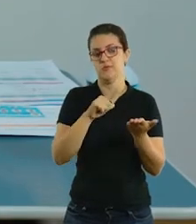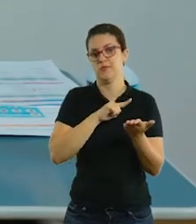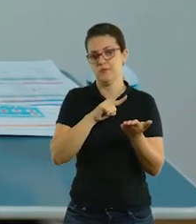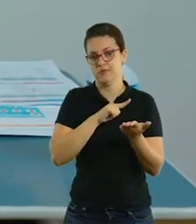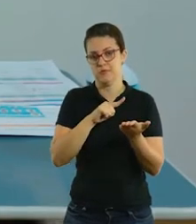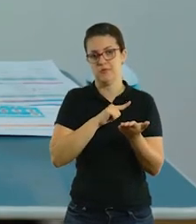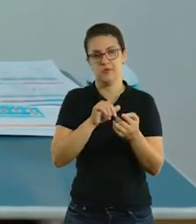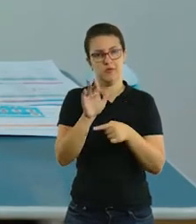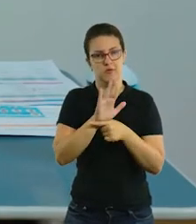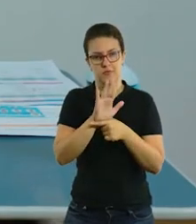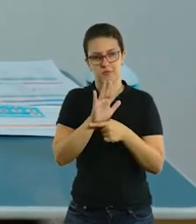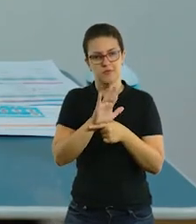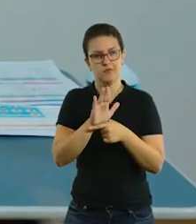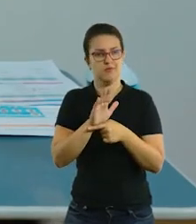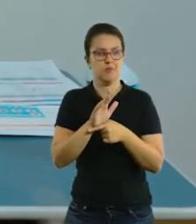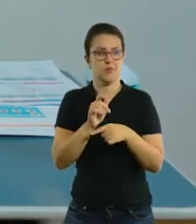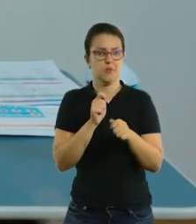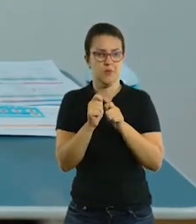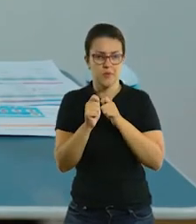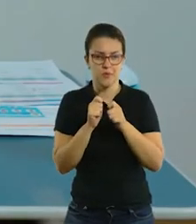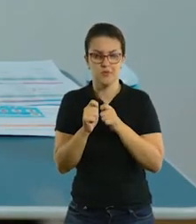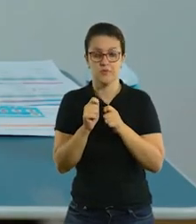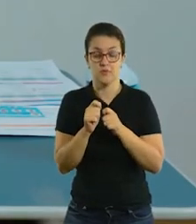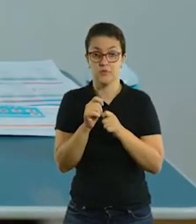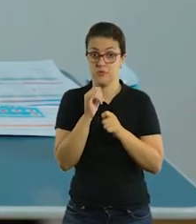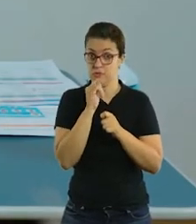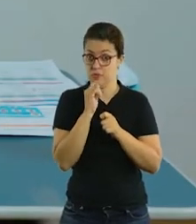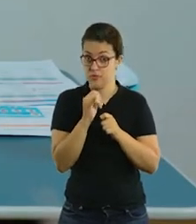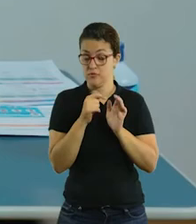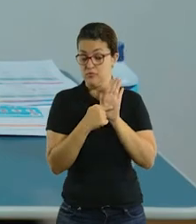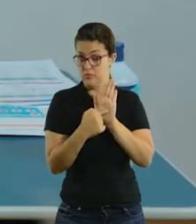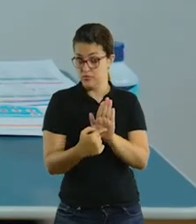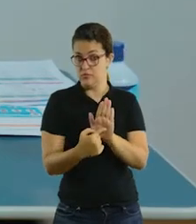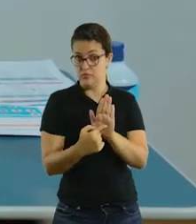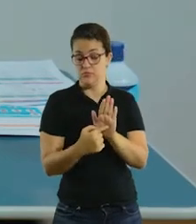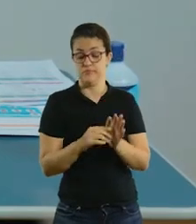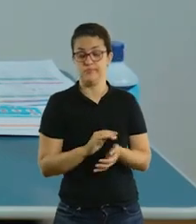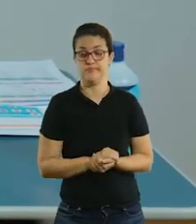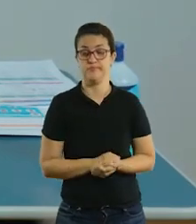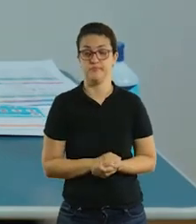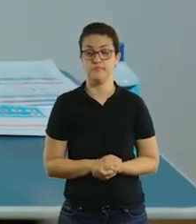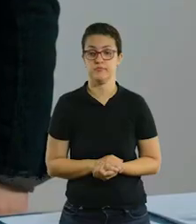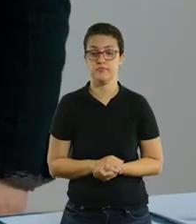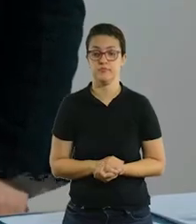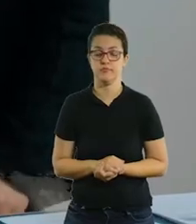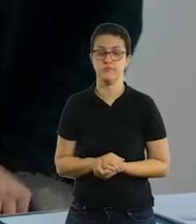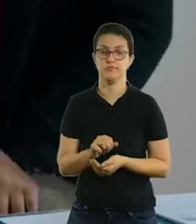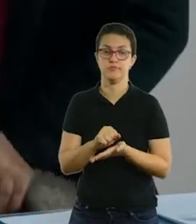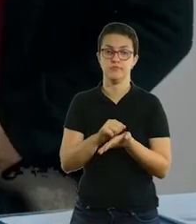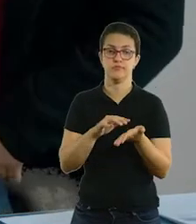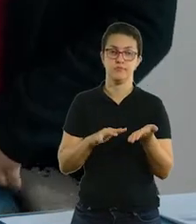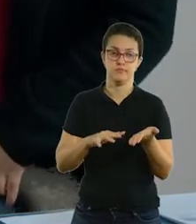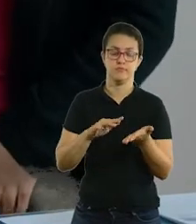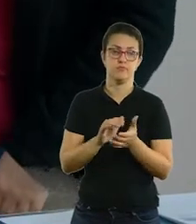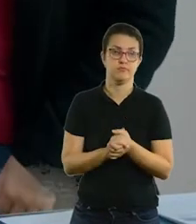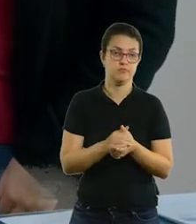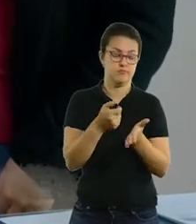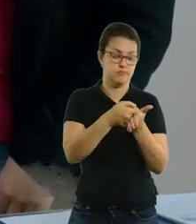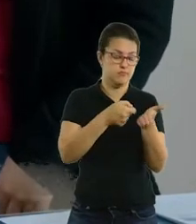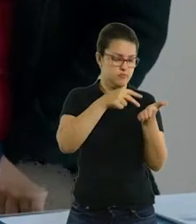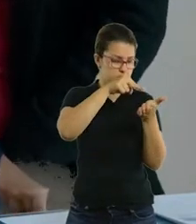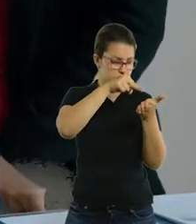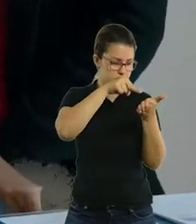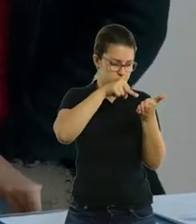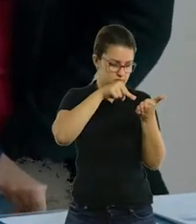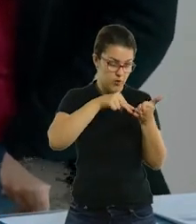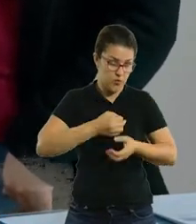né? E eu trouxe essas duas para mostrar para vocês, tá? Como exemplo. Na atividade, você vai fazer a